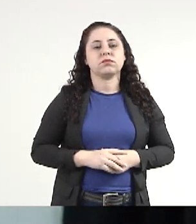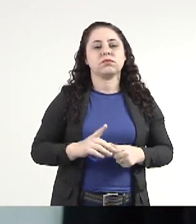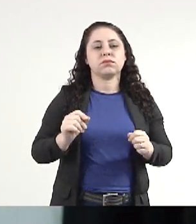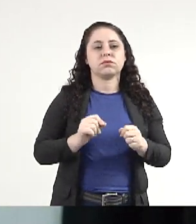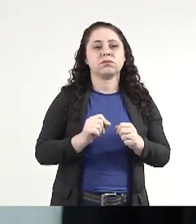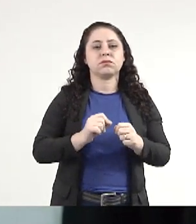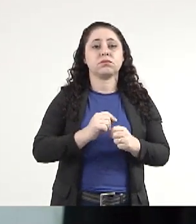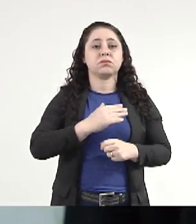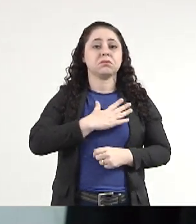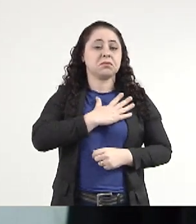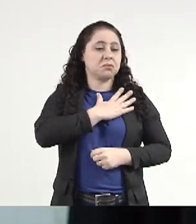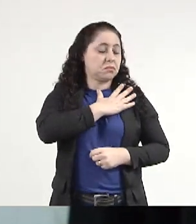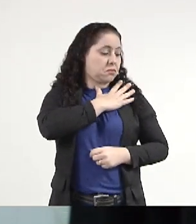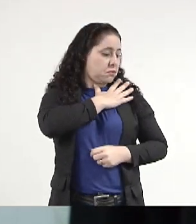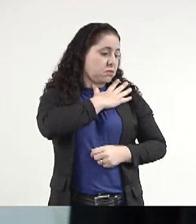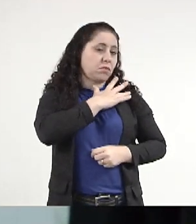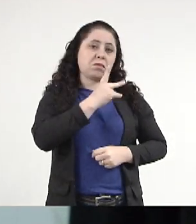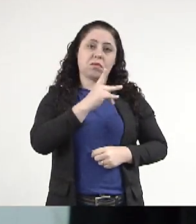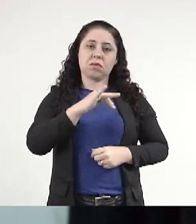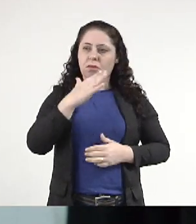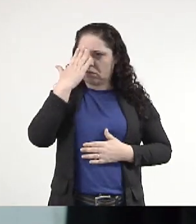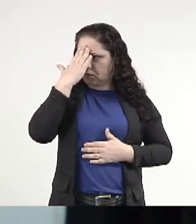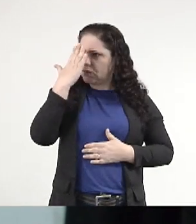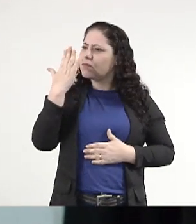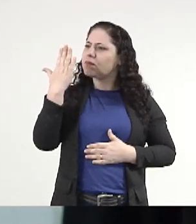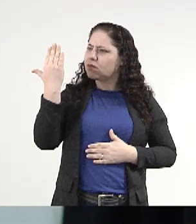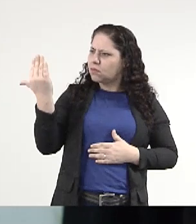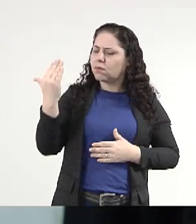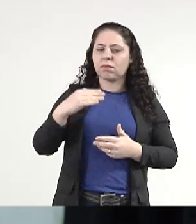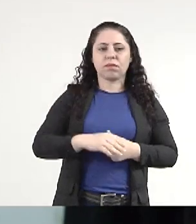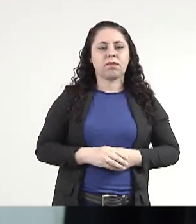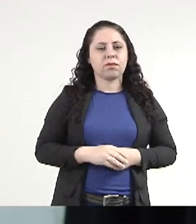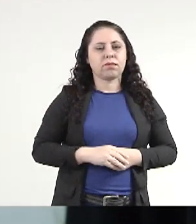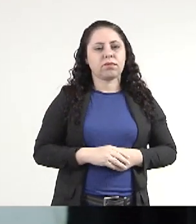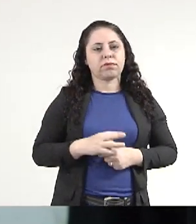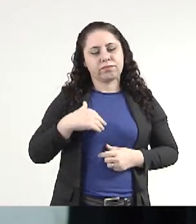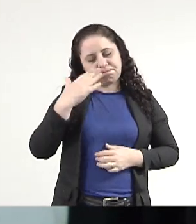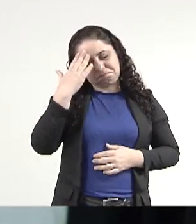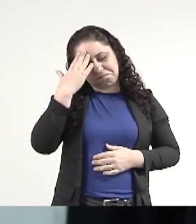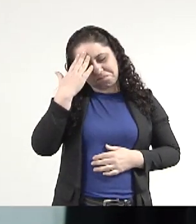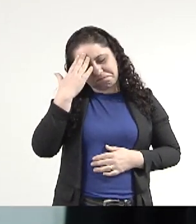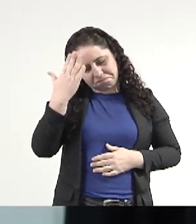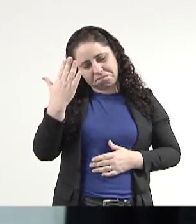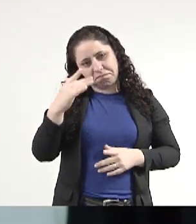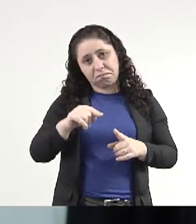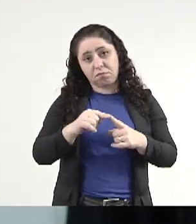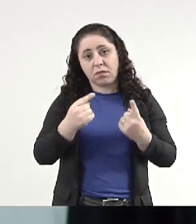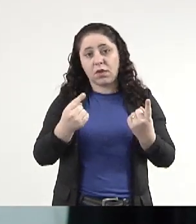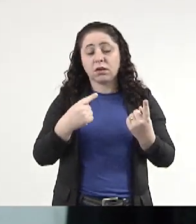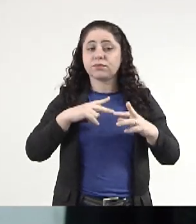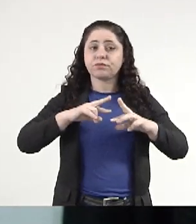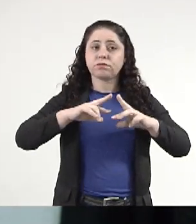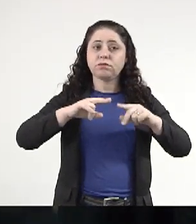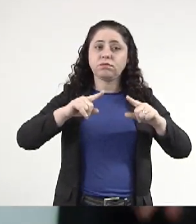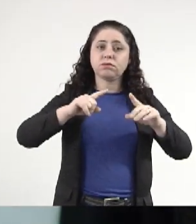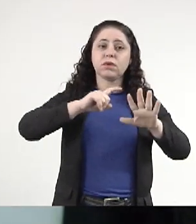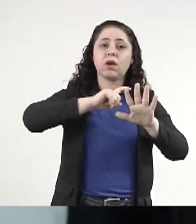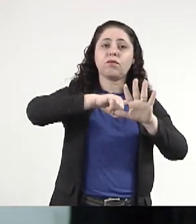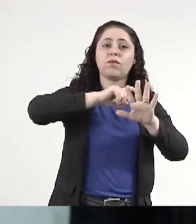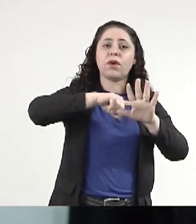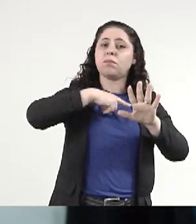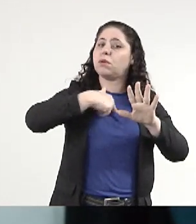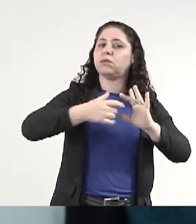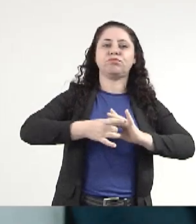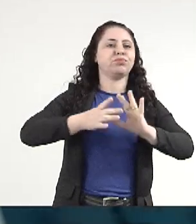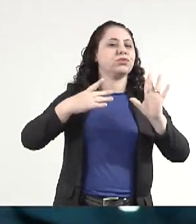promoveu a coronel da PM, e eu sou muito grato a ele, tenho uma gratidão enorme. Mas a nossa diferença ideológica não